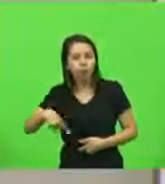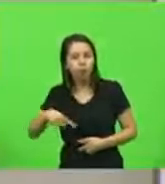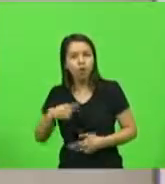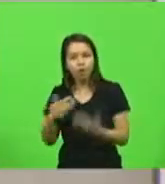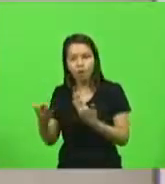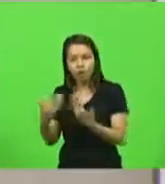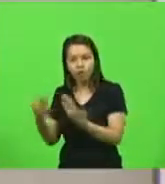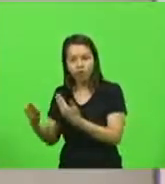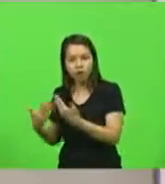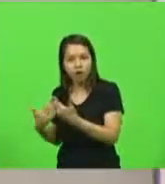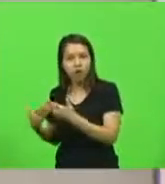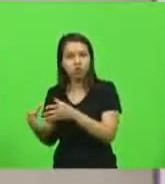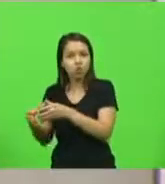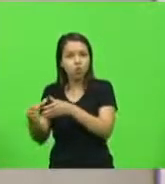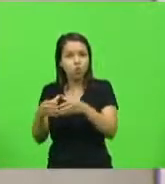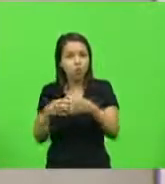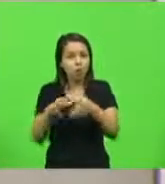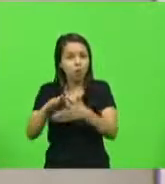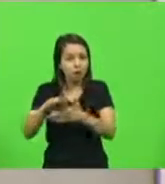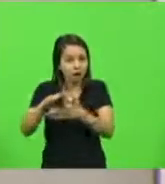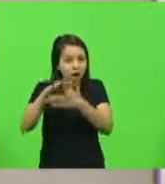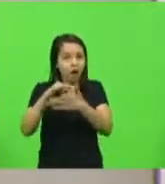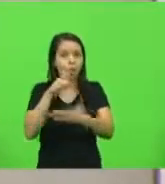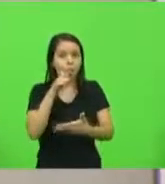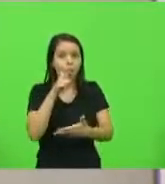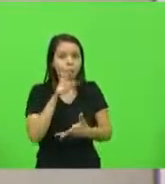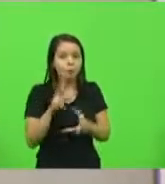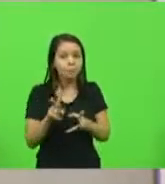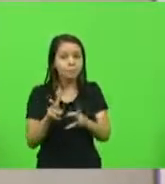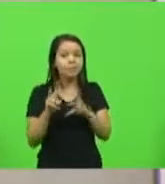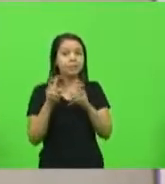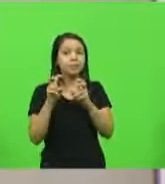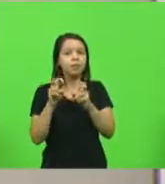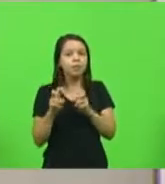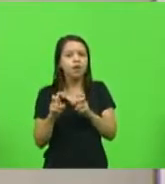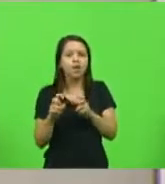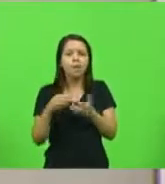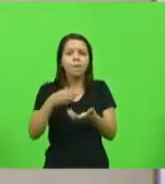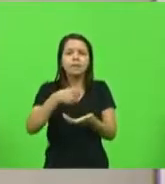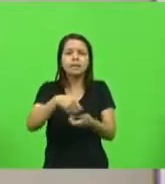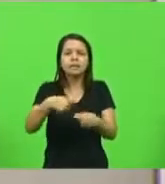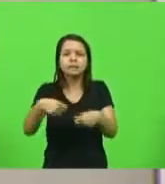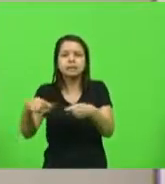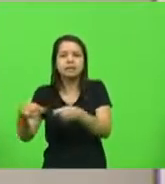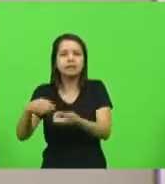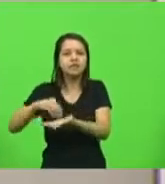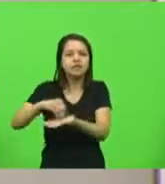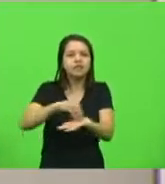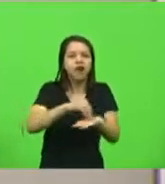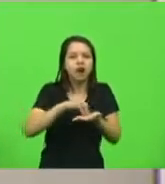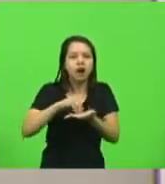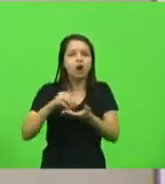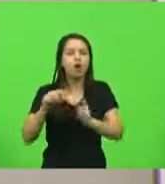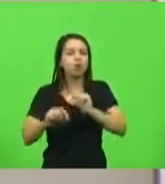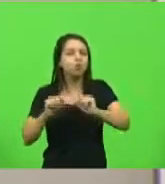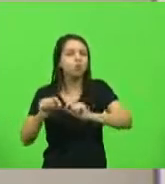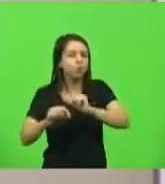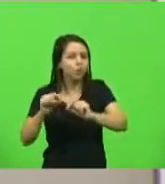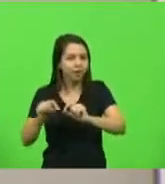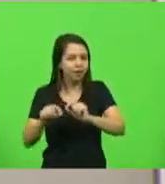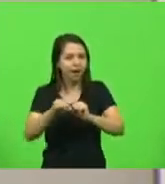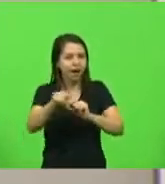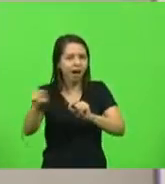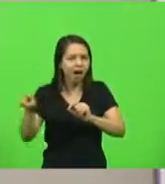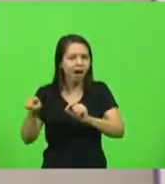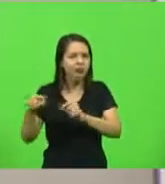nossas lideranças, conseguem identificar quais as necessidades que este município que tem, quais as necessidades que essas